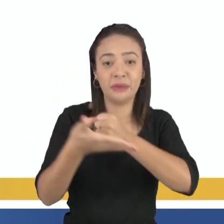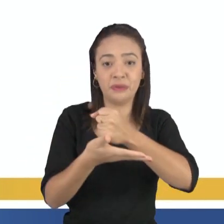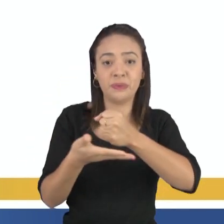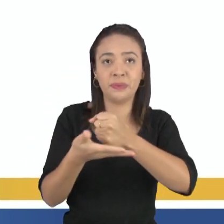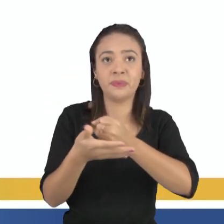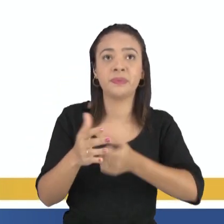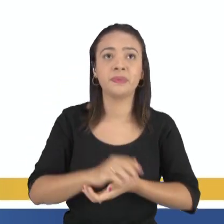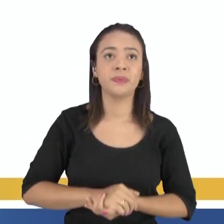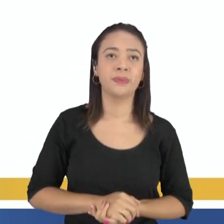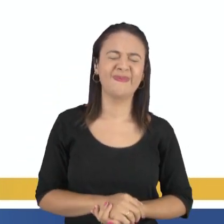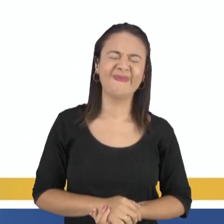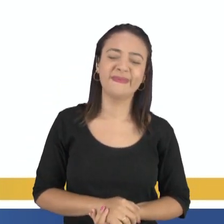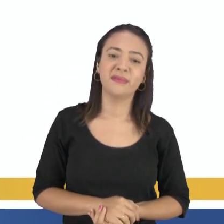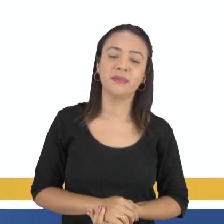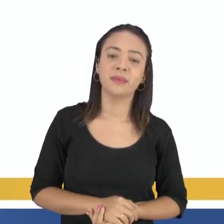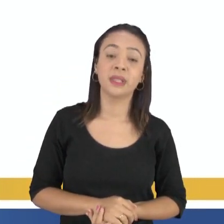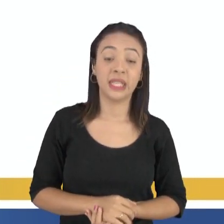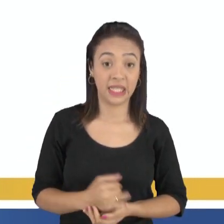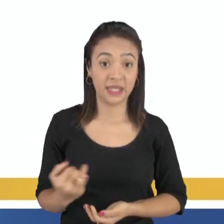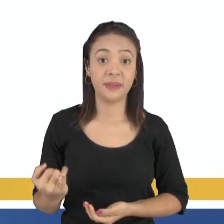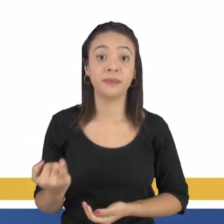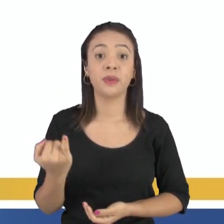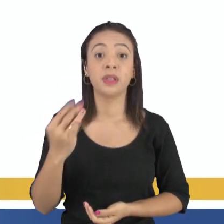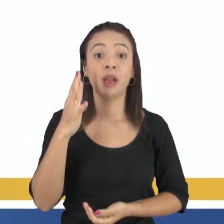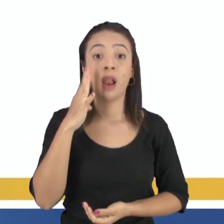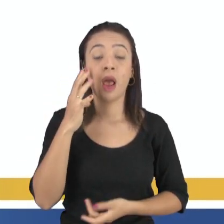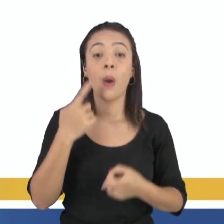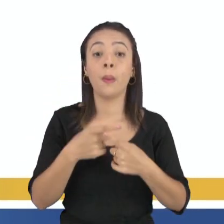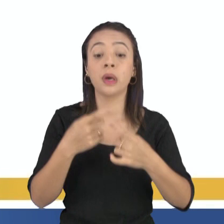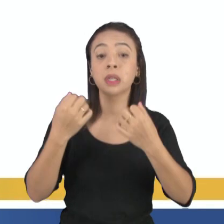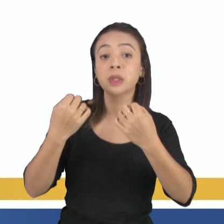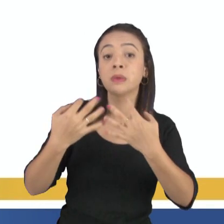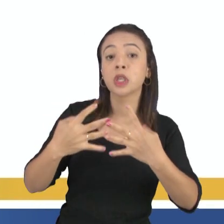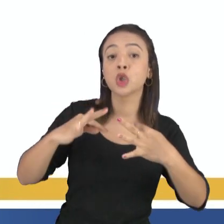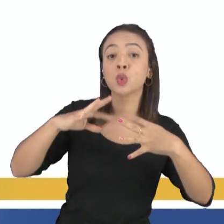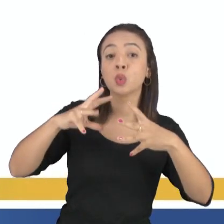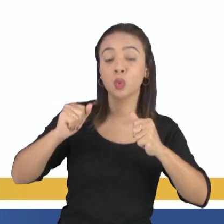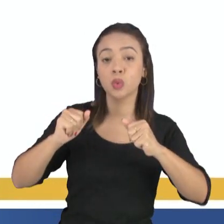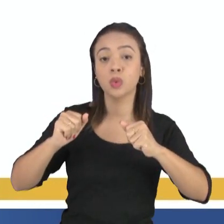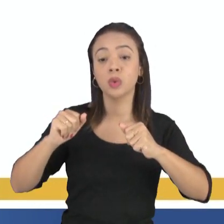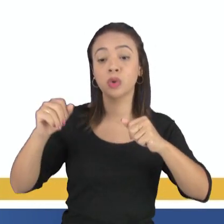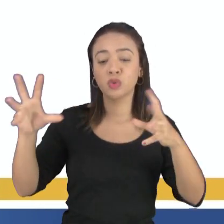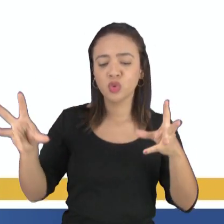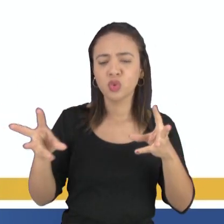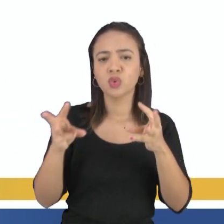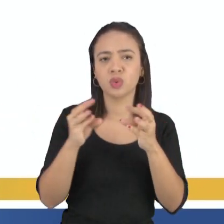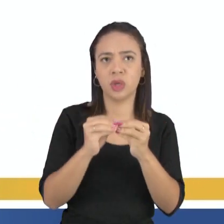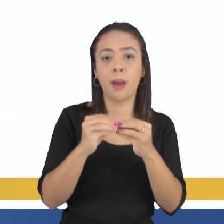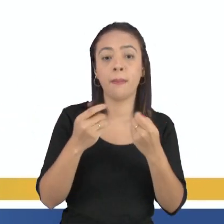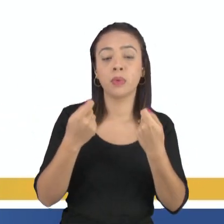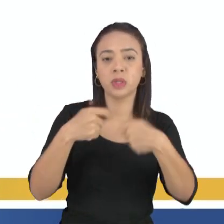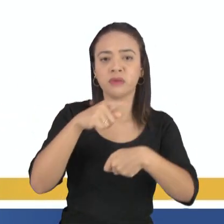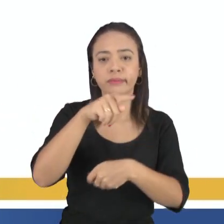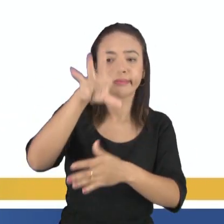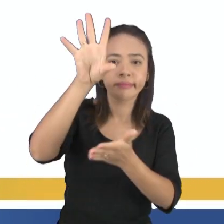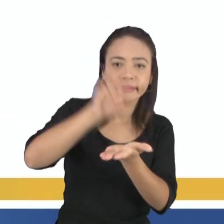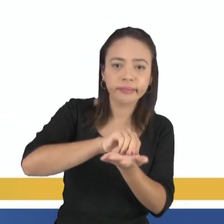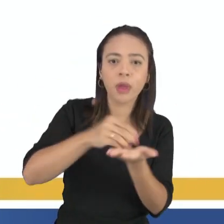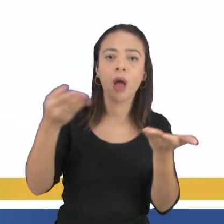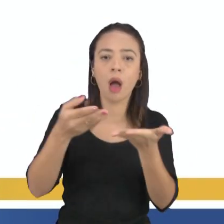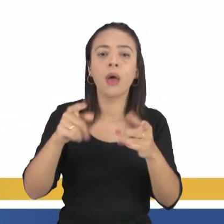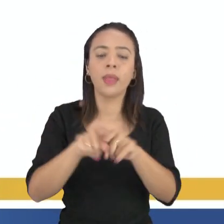porque ele trata justamente de tudo que a gente falou aqui de uma forma resumida e dá para você printar,